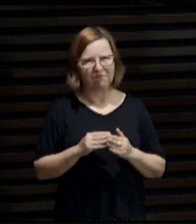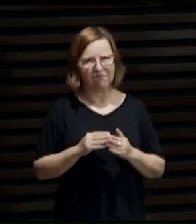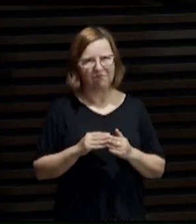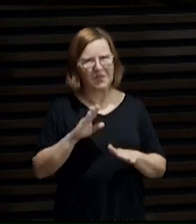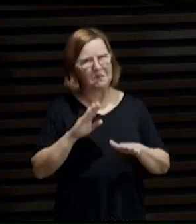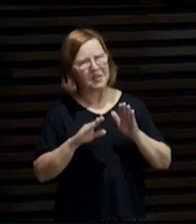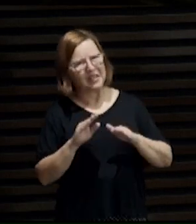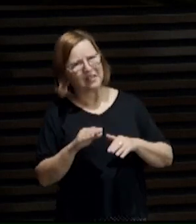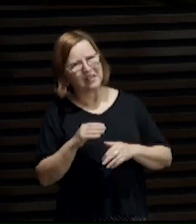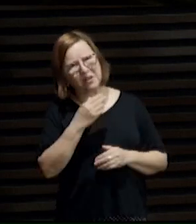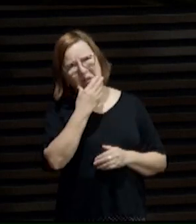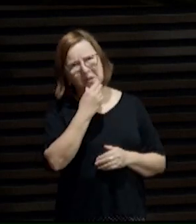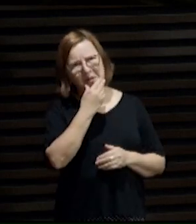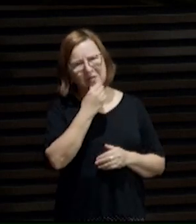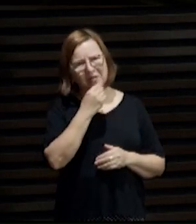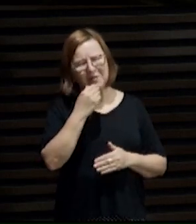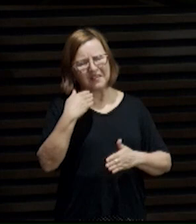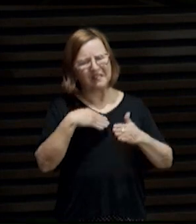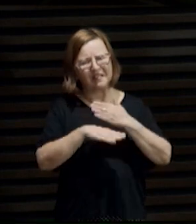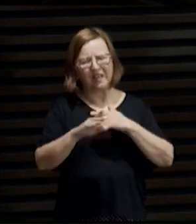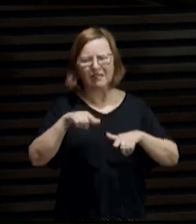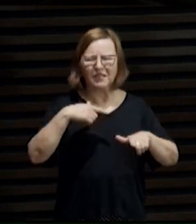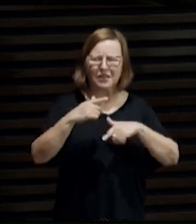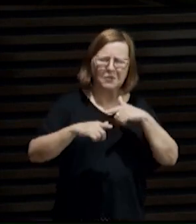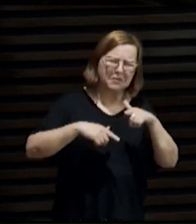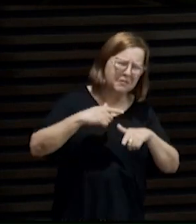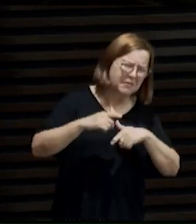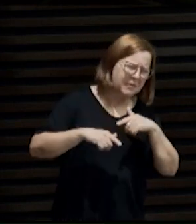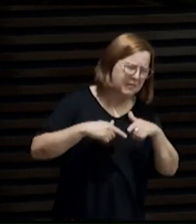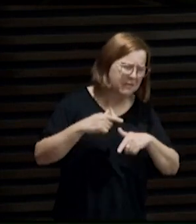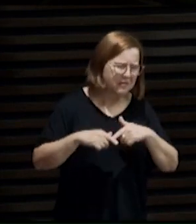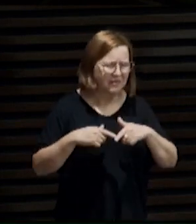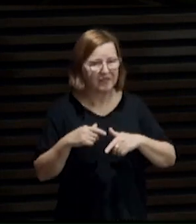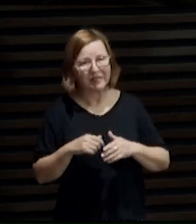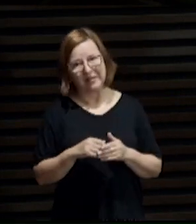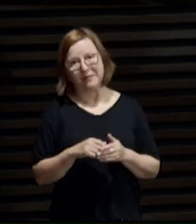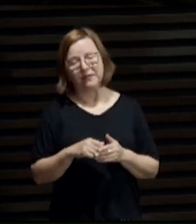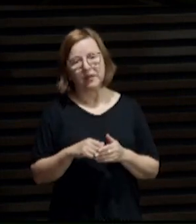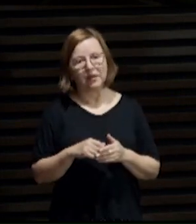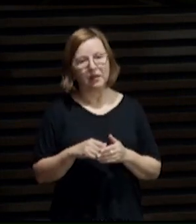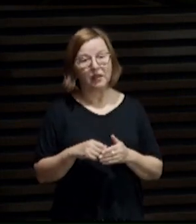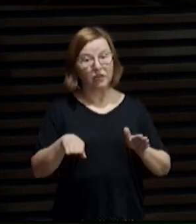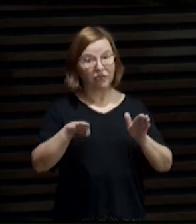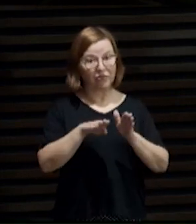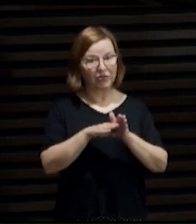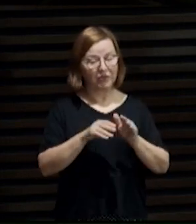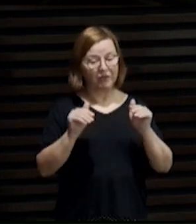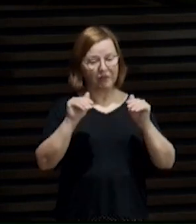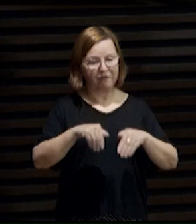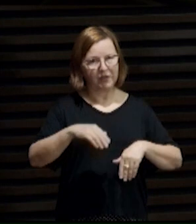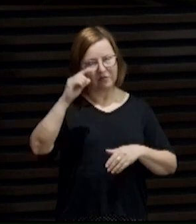se mataram de trabalhar, fizeram de tudo que era possível e chegam ao final do dia